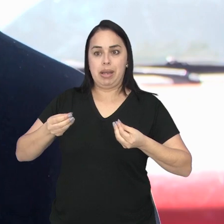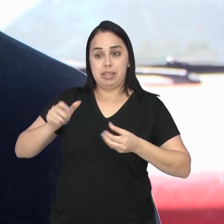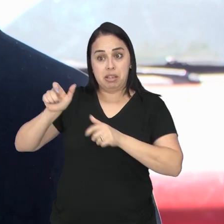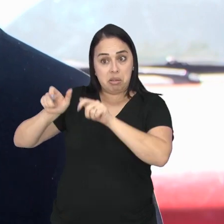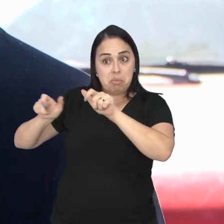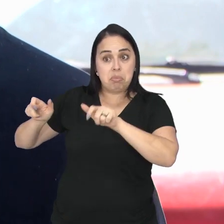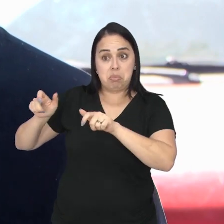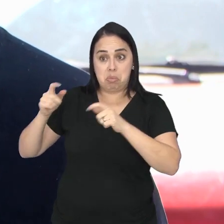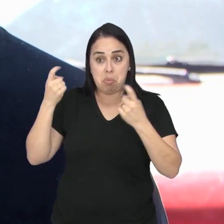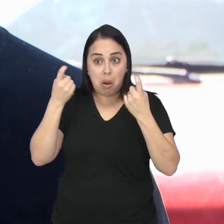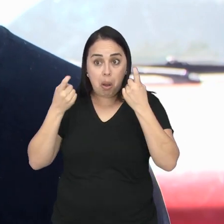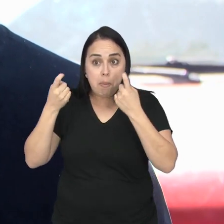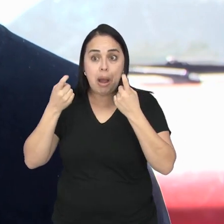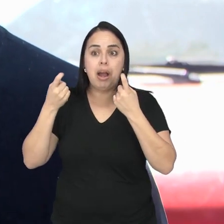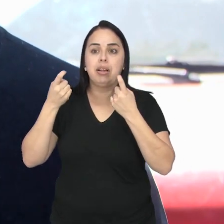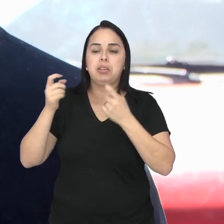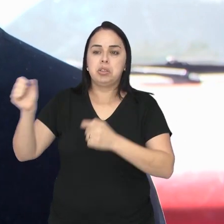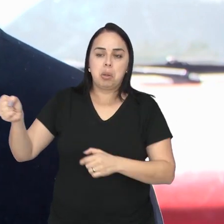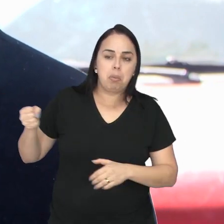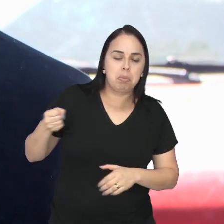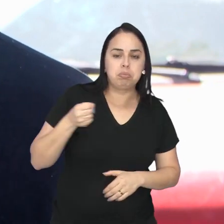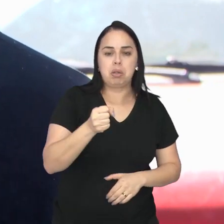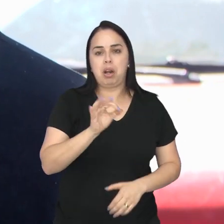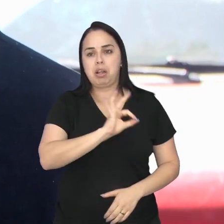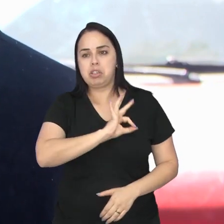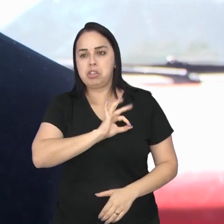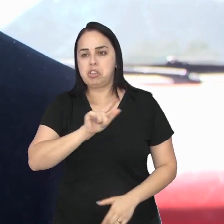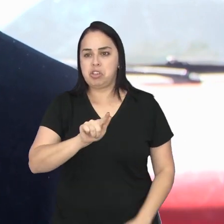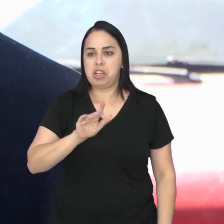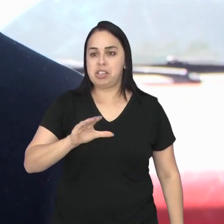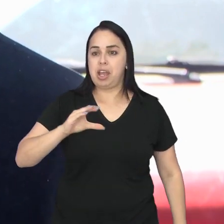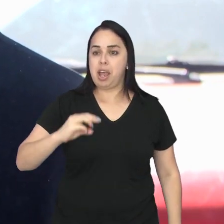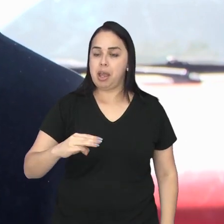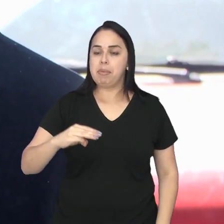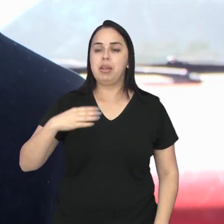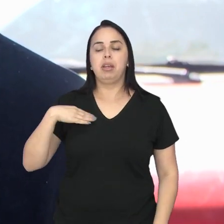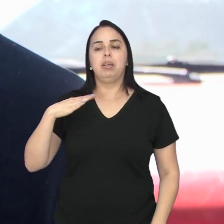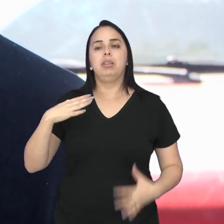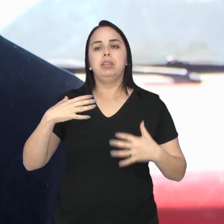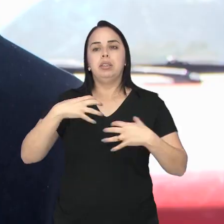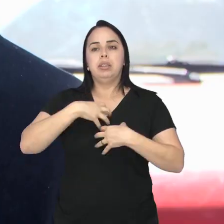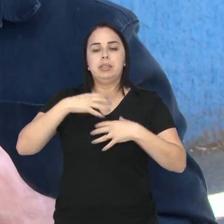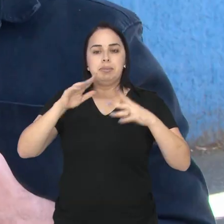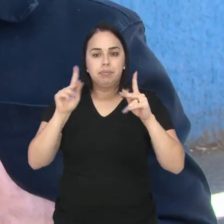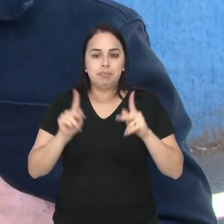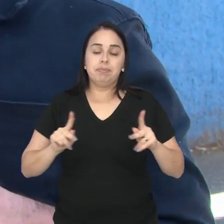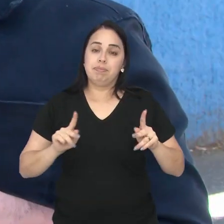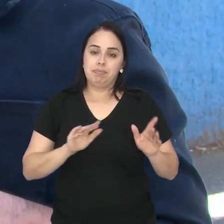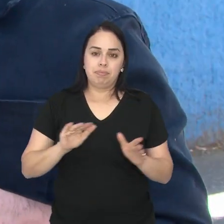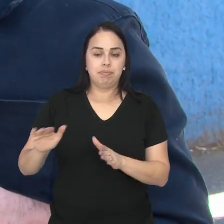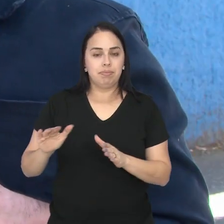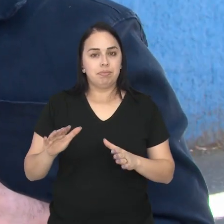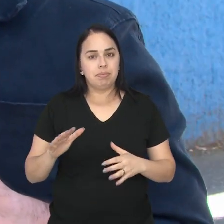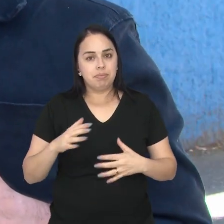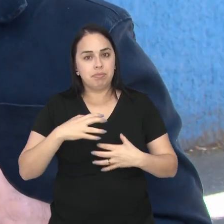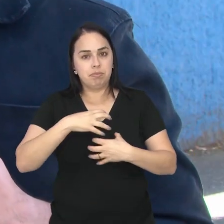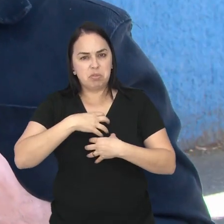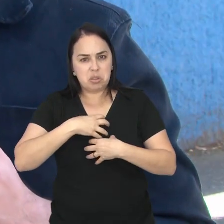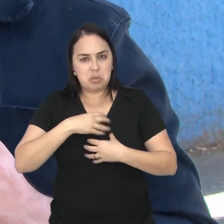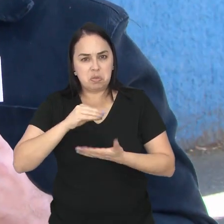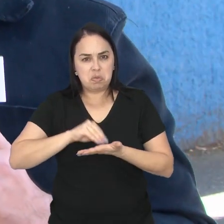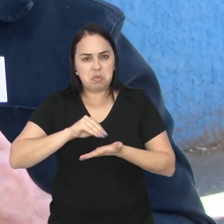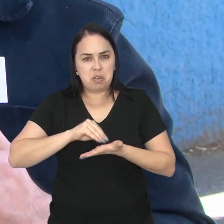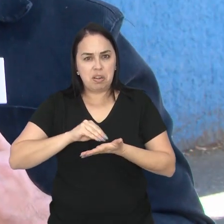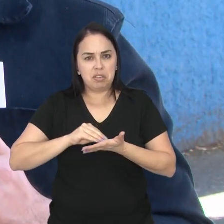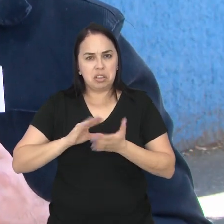se preocupando né de colocar a polícia na escola Tu disseste mais tranquilo né E não é só aqui que esse sentimento